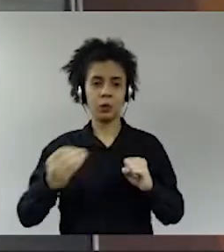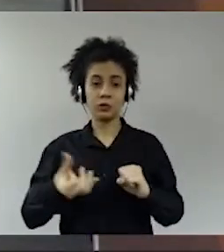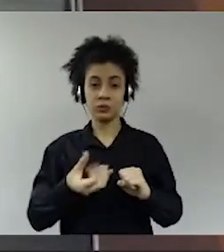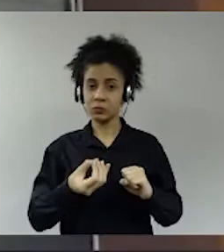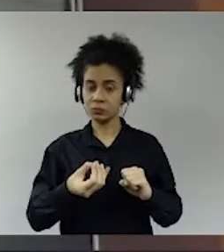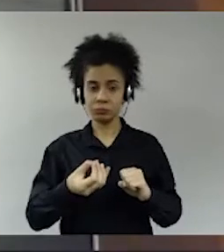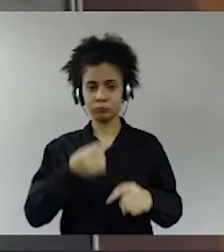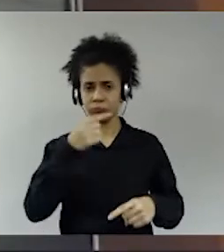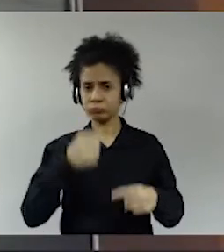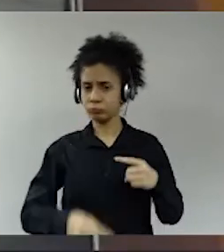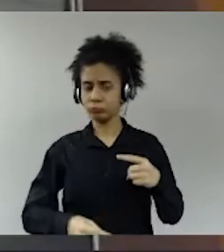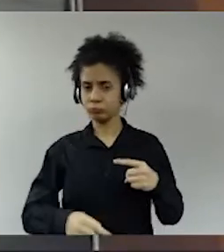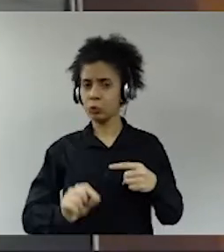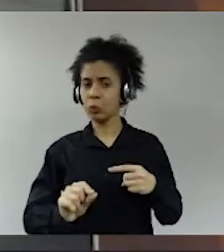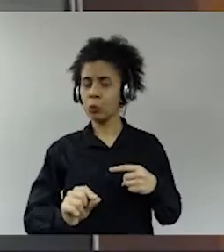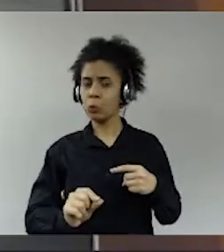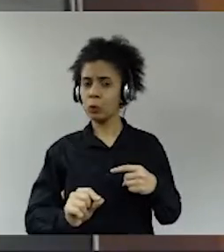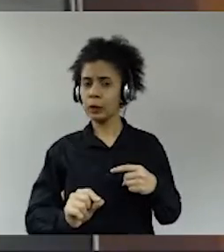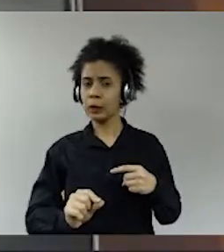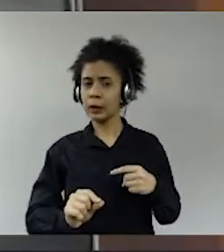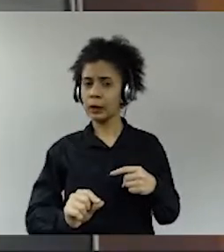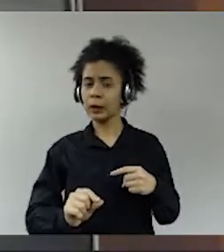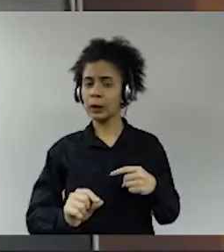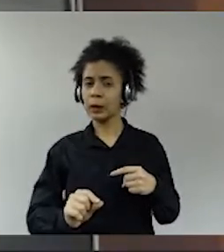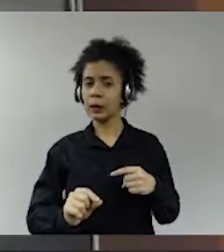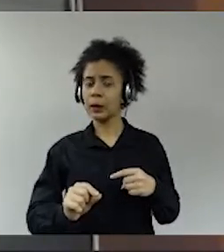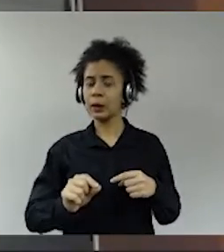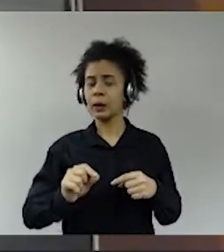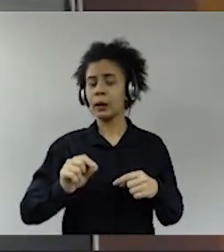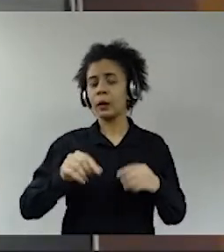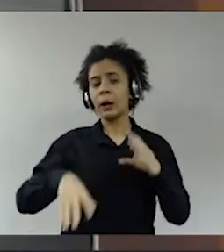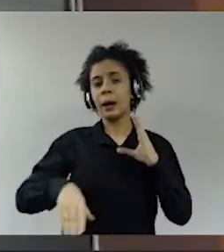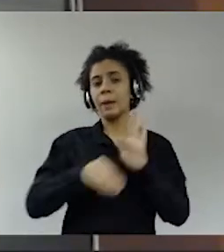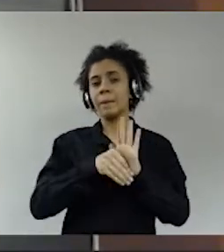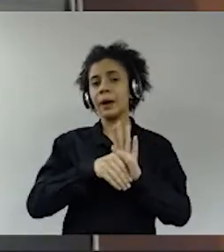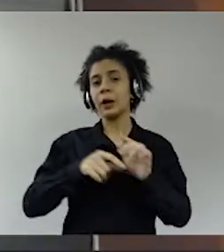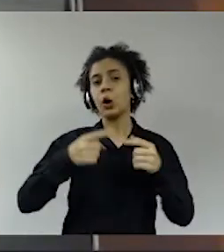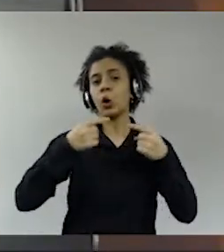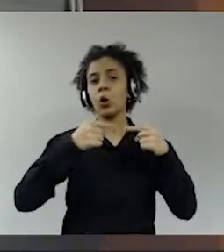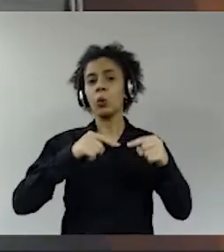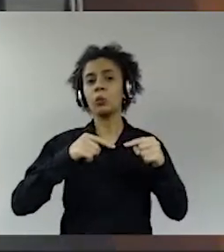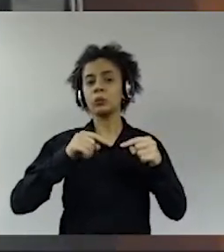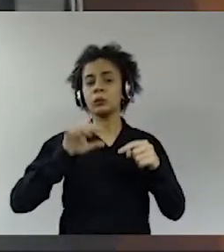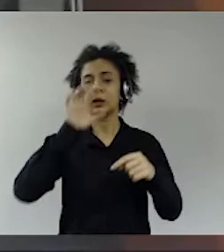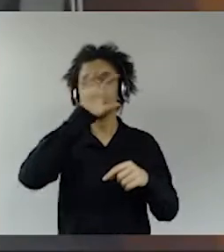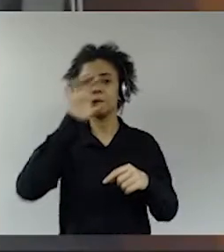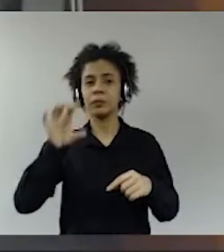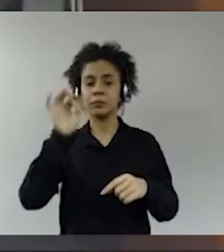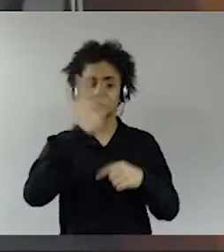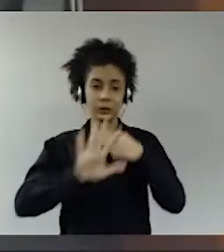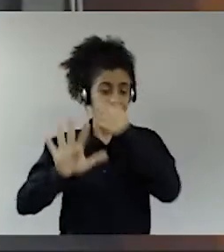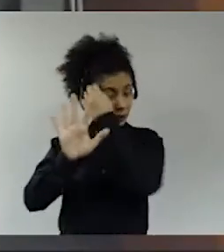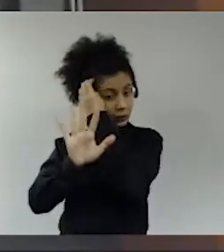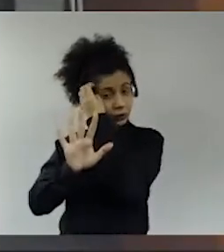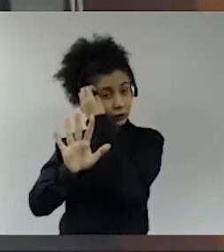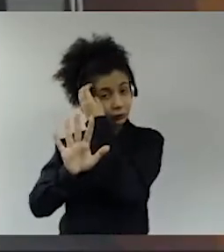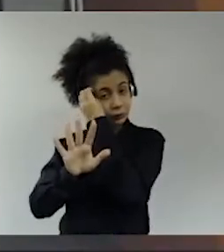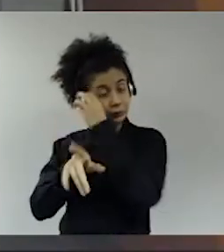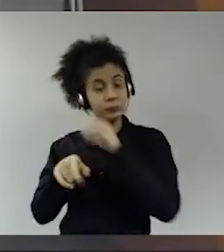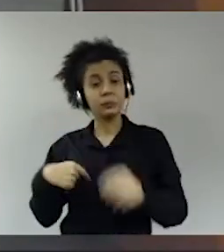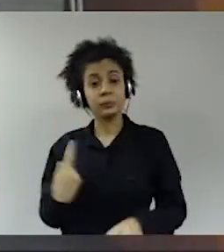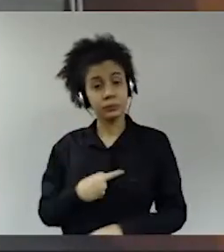veda emendas tendentes a abolir a forma federativa de Estado. E nós sabemos também que